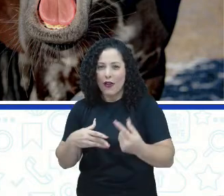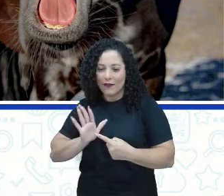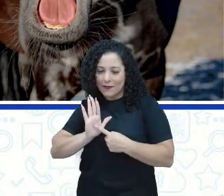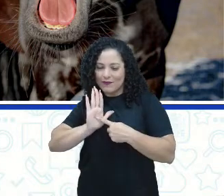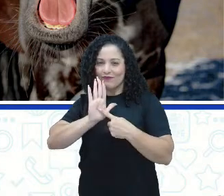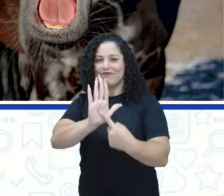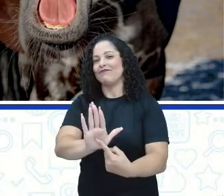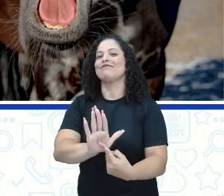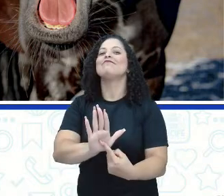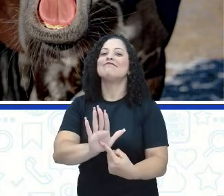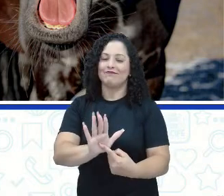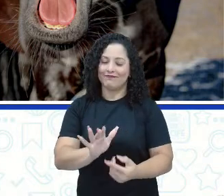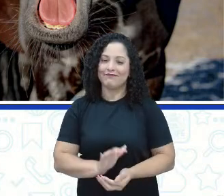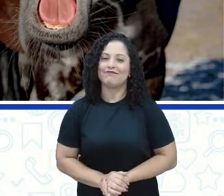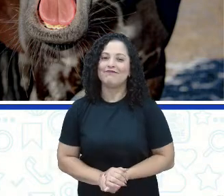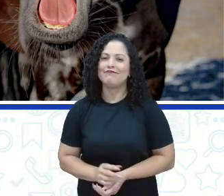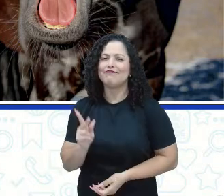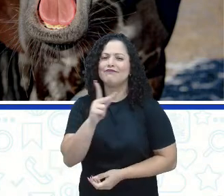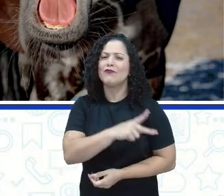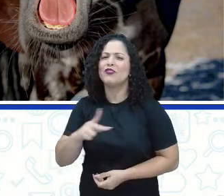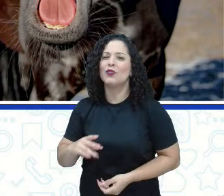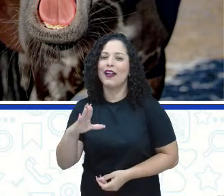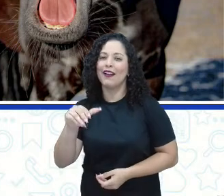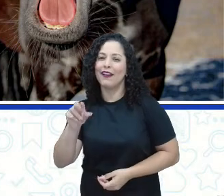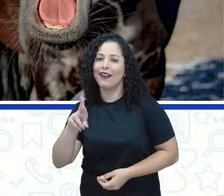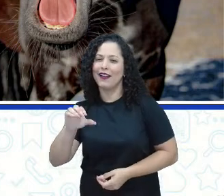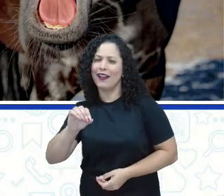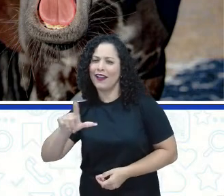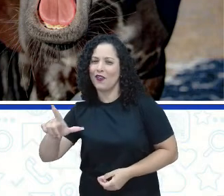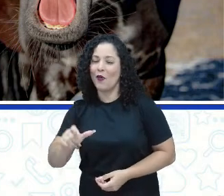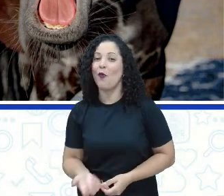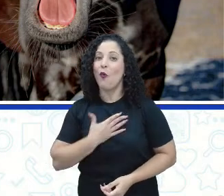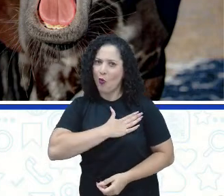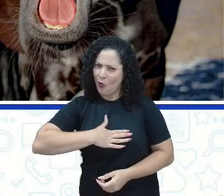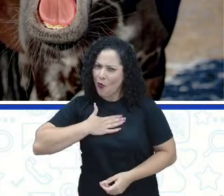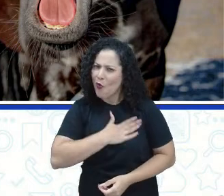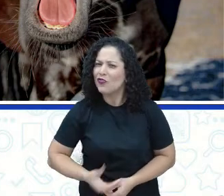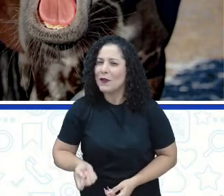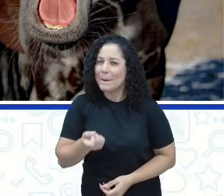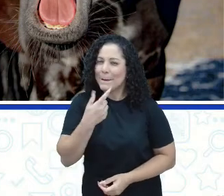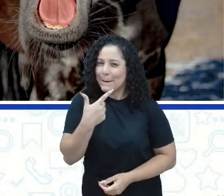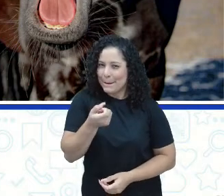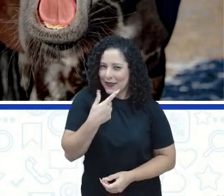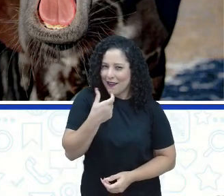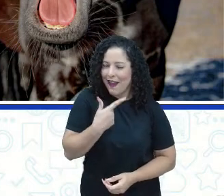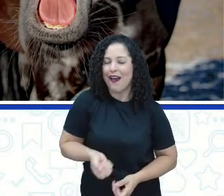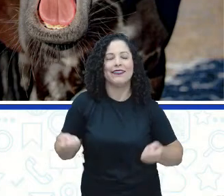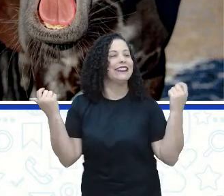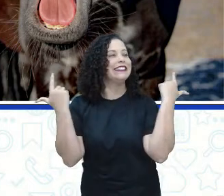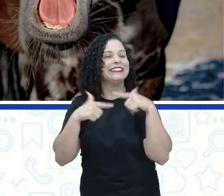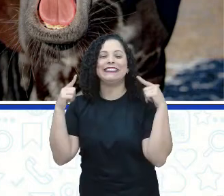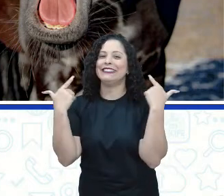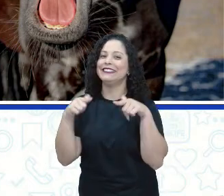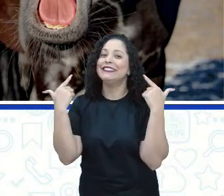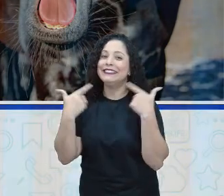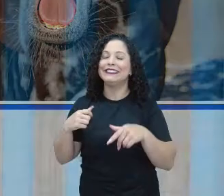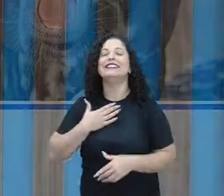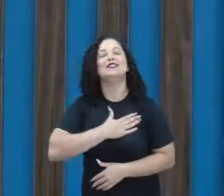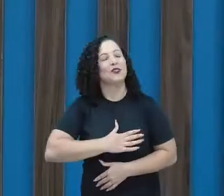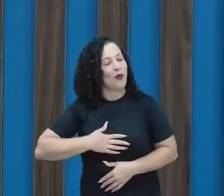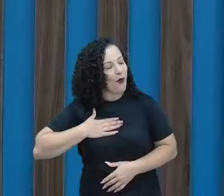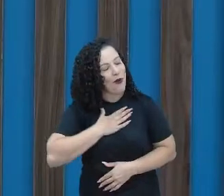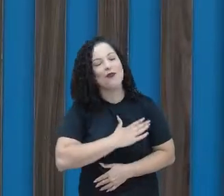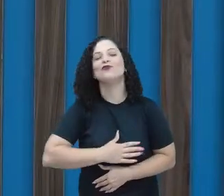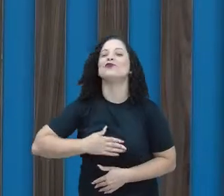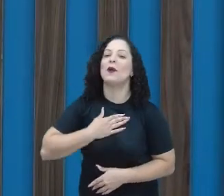tá? Professora Carol, você gosta de piadas, anedotas? Olha, eu gosto, viu, professora Camille?